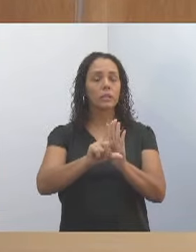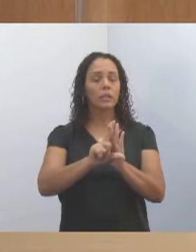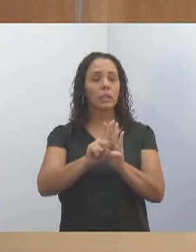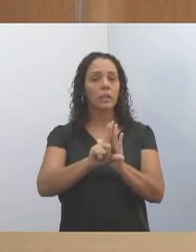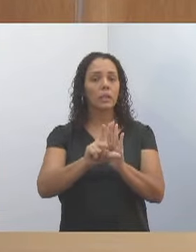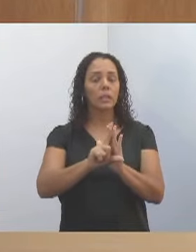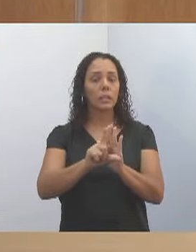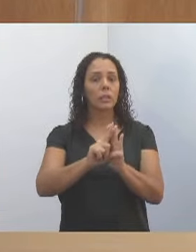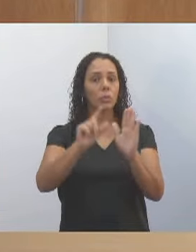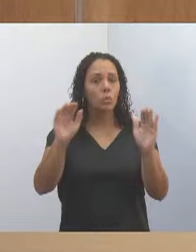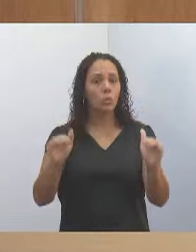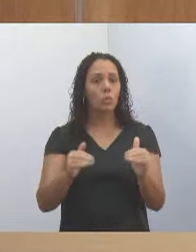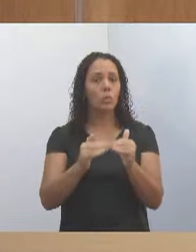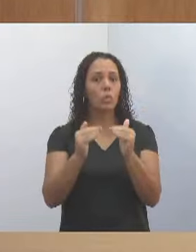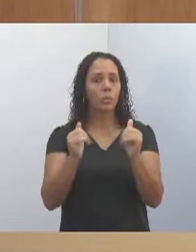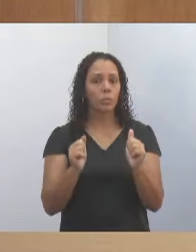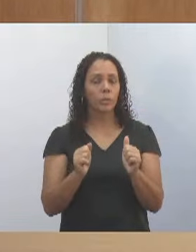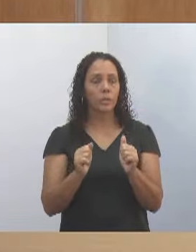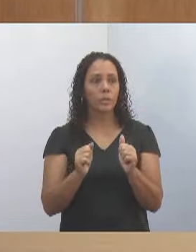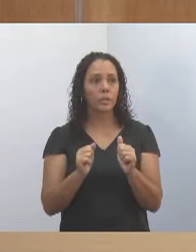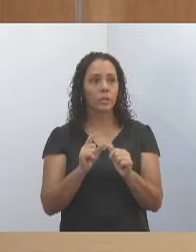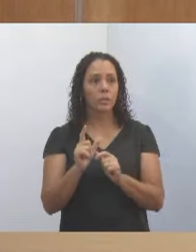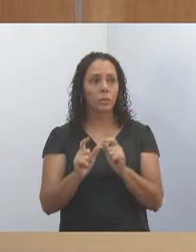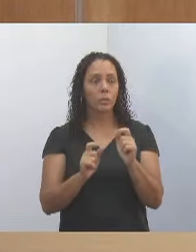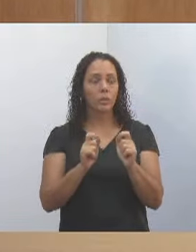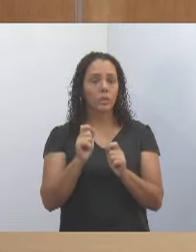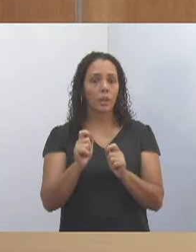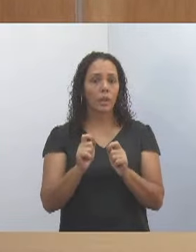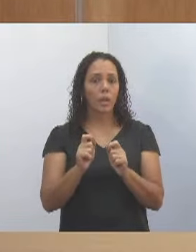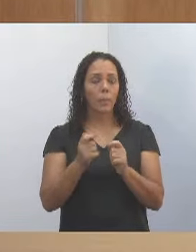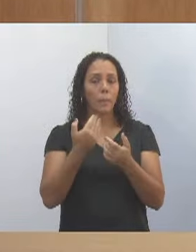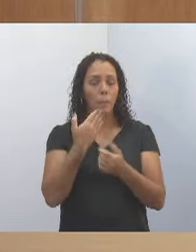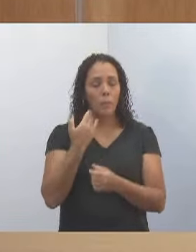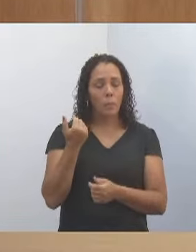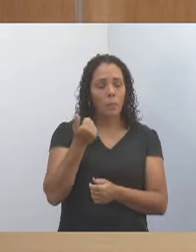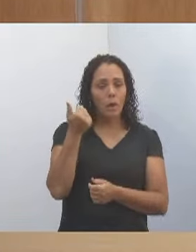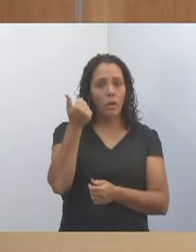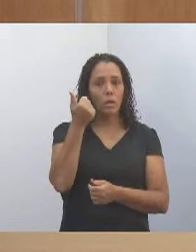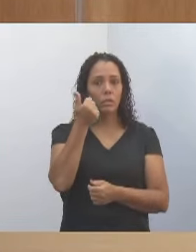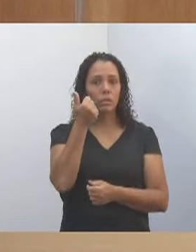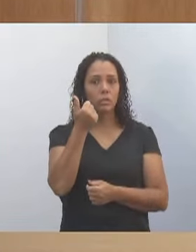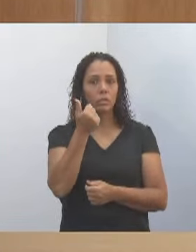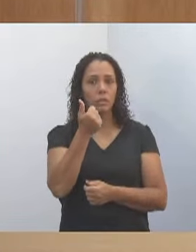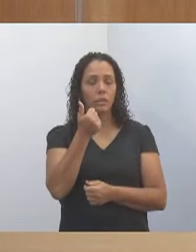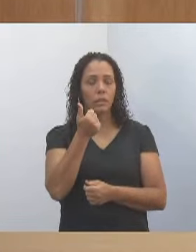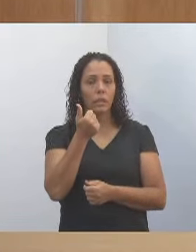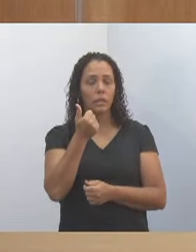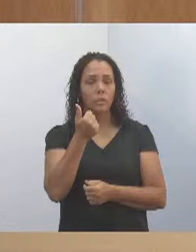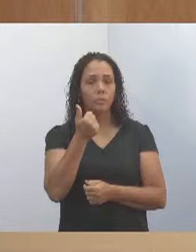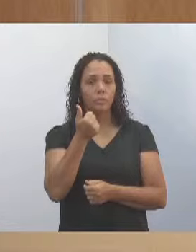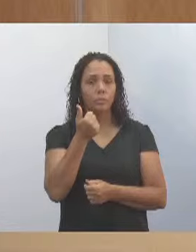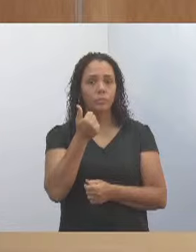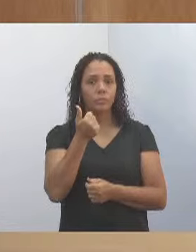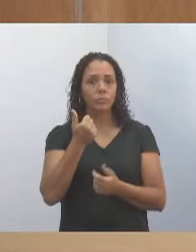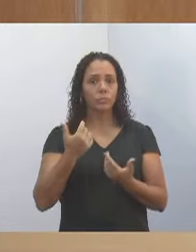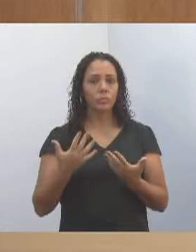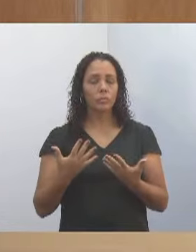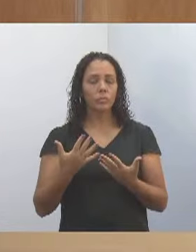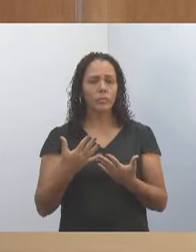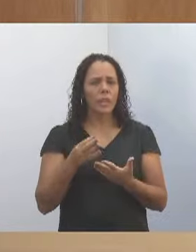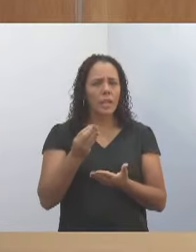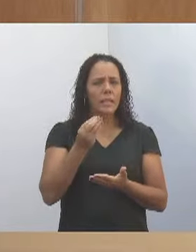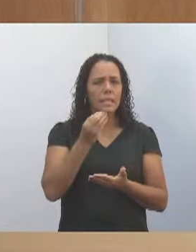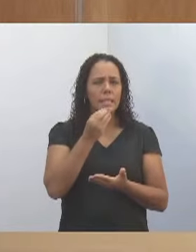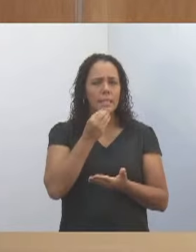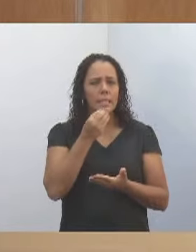vem justamente no sentido de melhorar a questão, aliás, de tentar